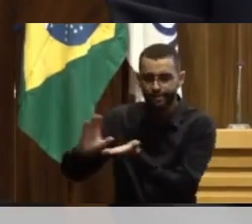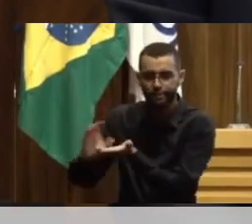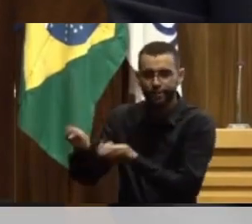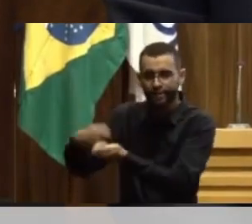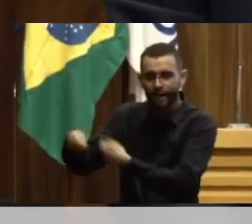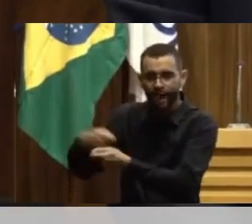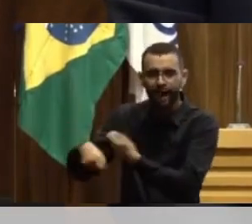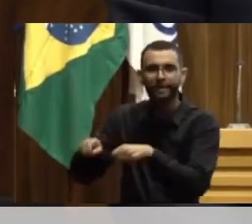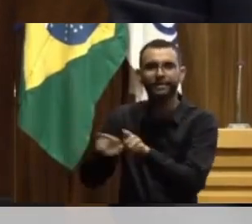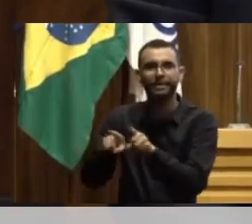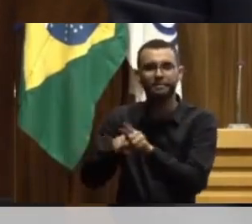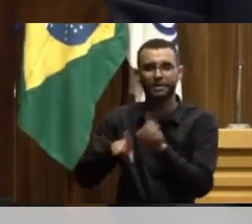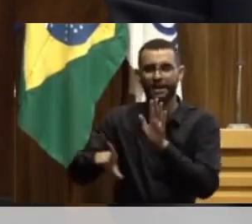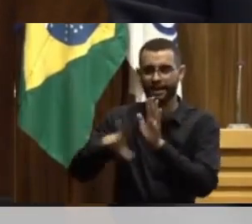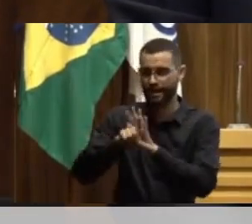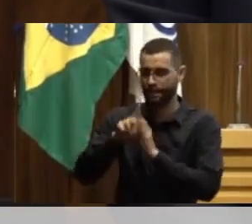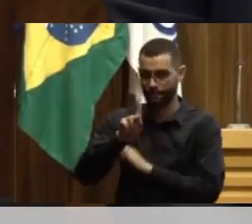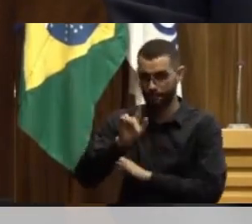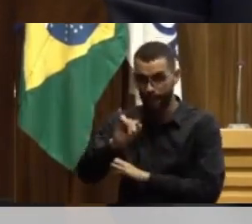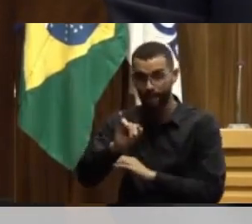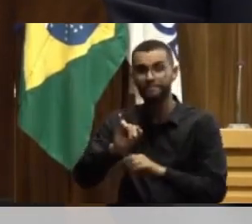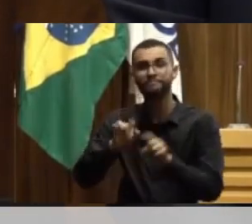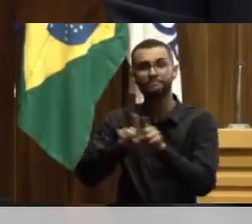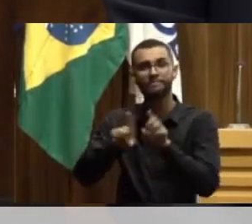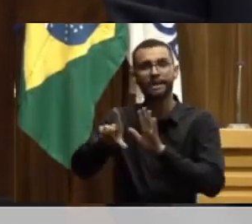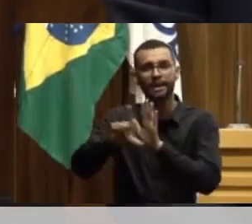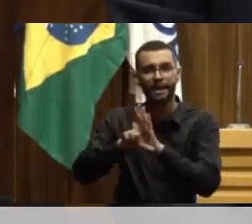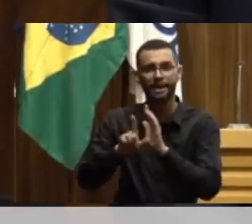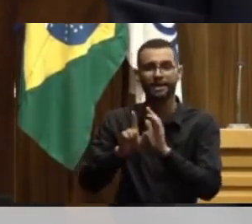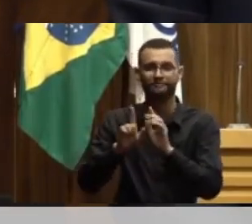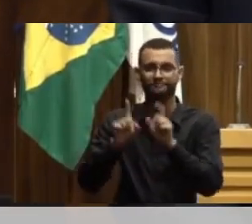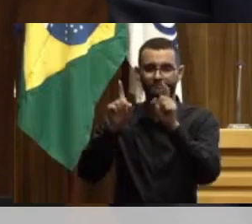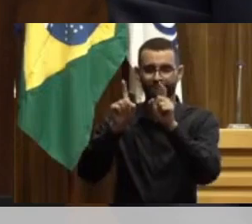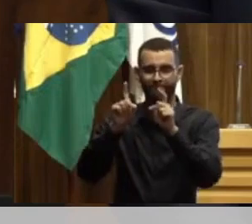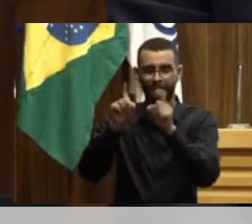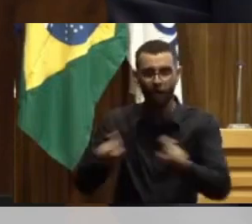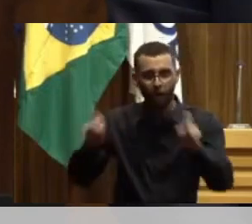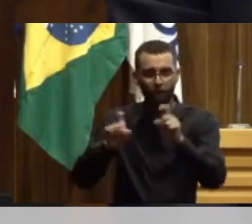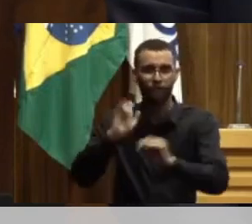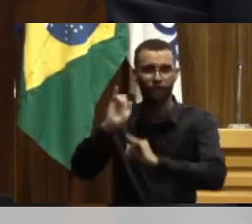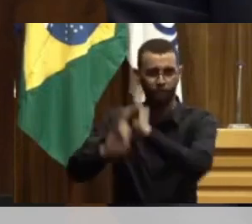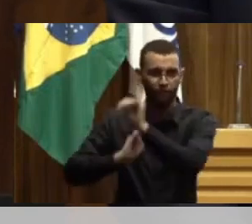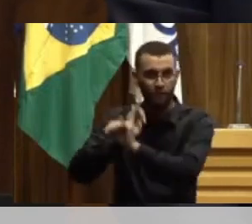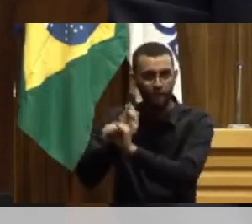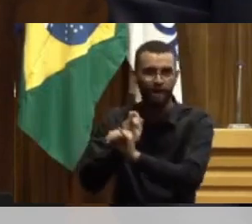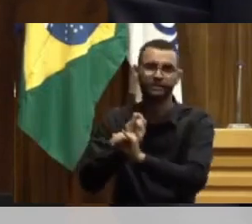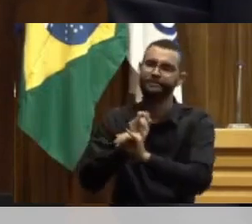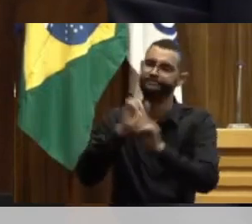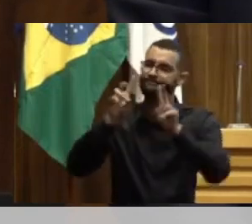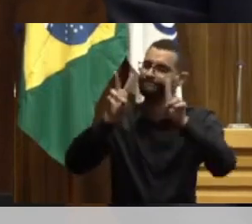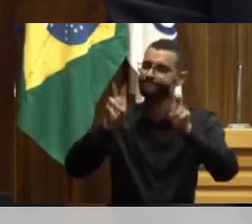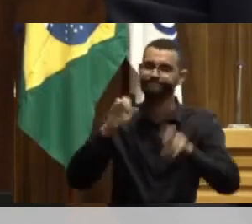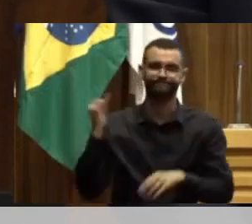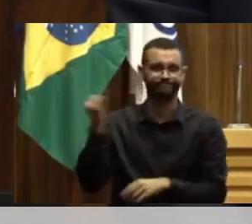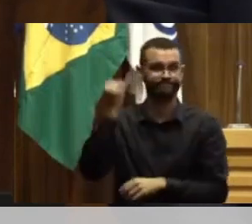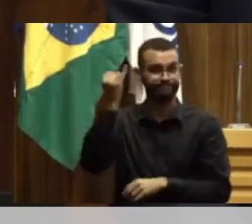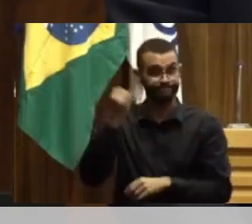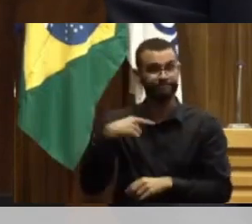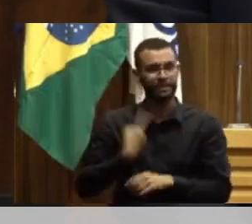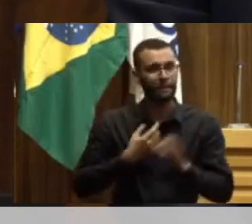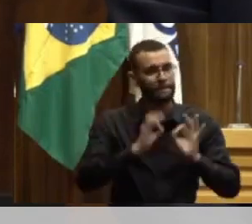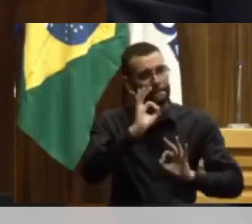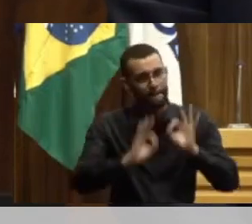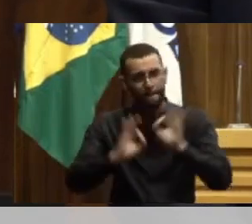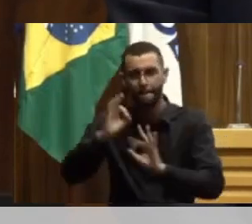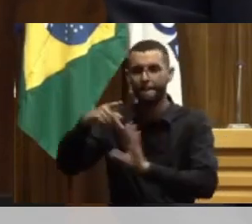da lei do bem, a lei da informática também, um tema muito importante. Estamos elaborando um projeto